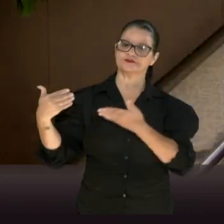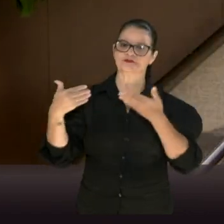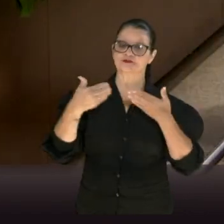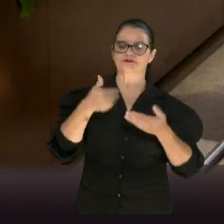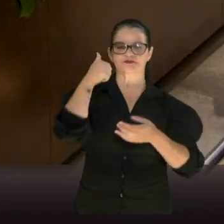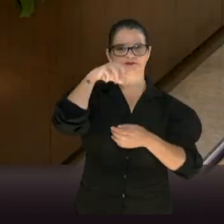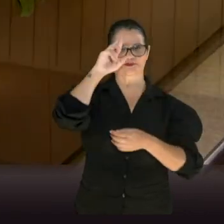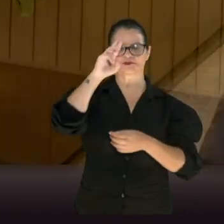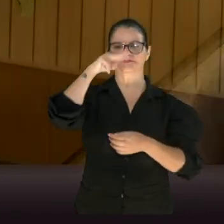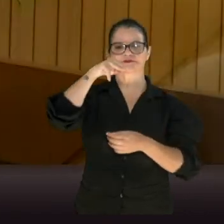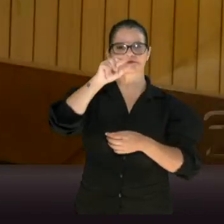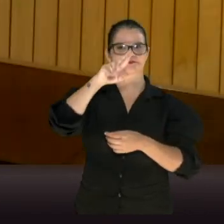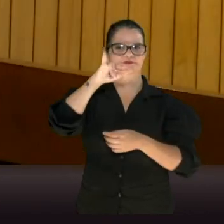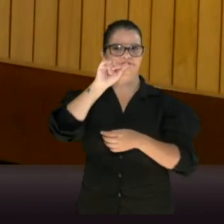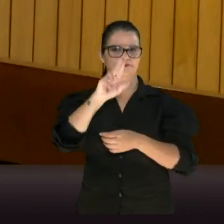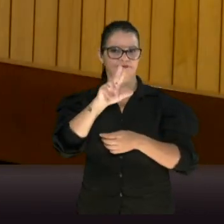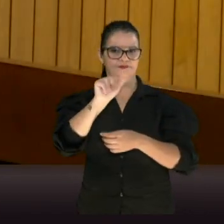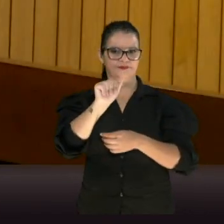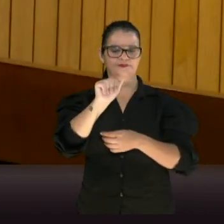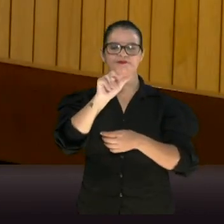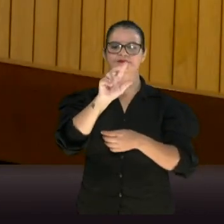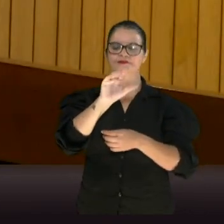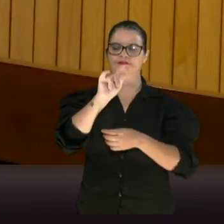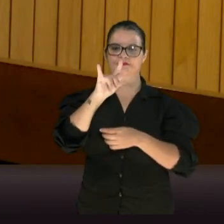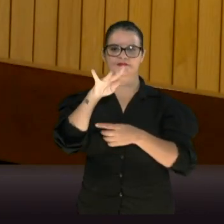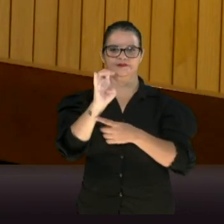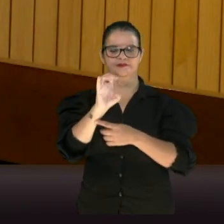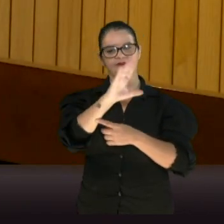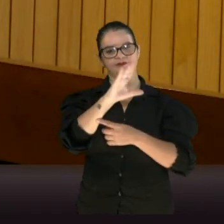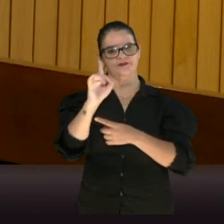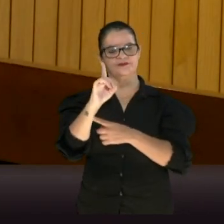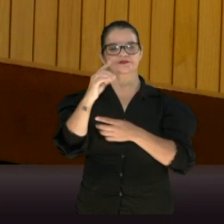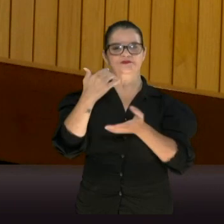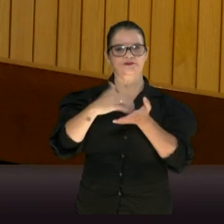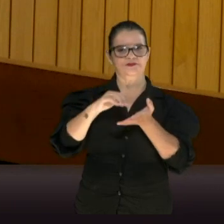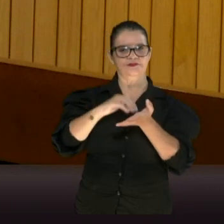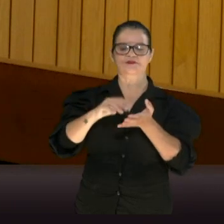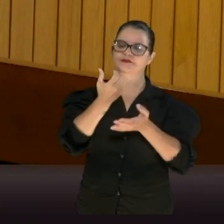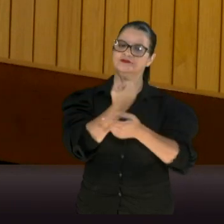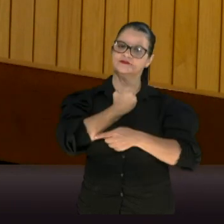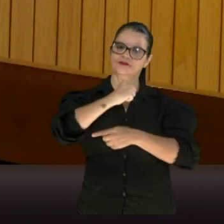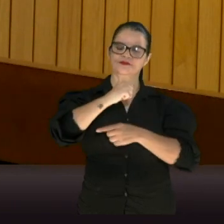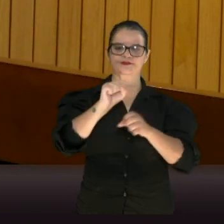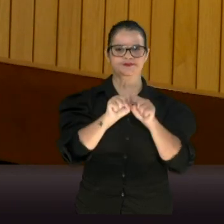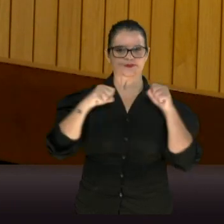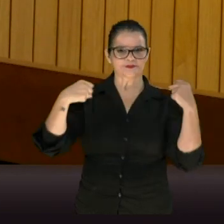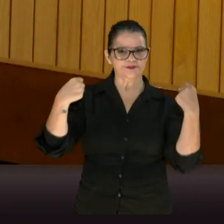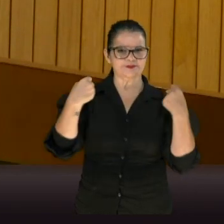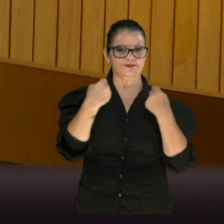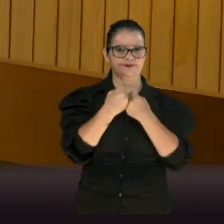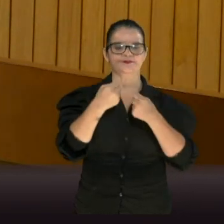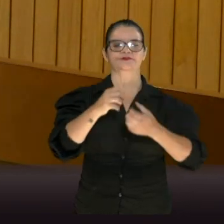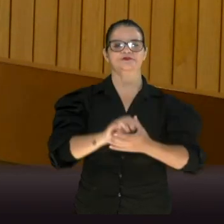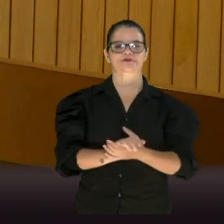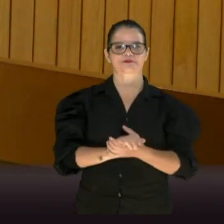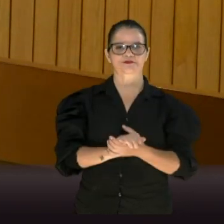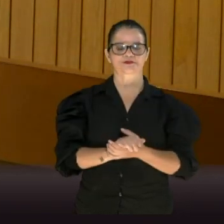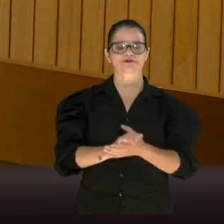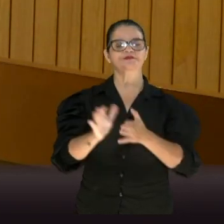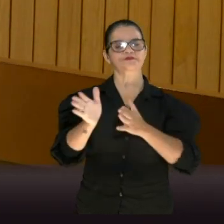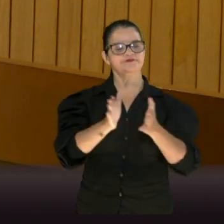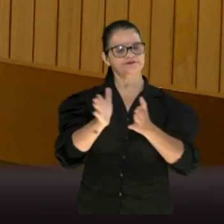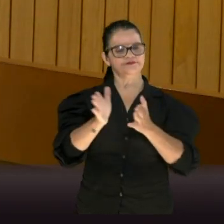Convidamos a senhora Mariana Cavalcante, coordenadora da Secretaria de Defesa Social, neste